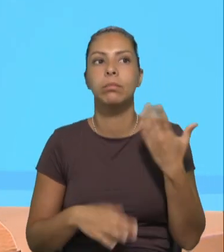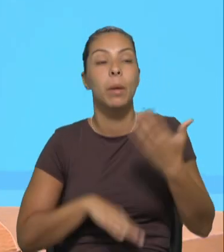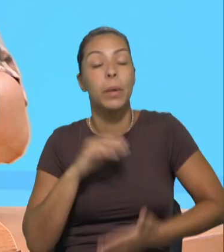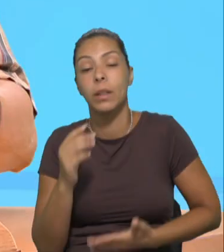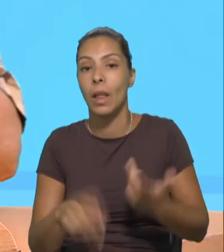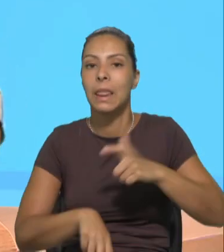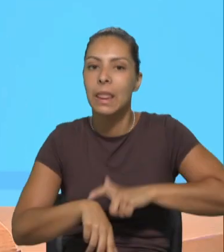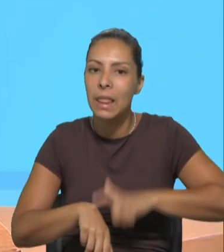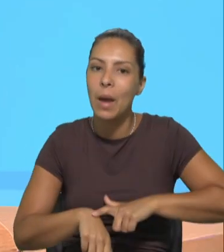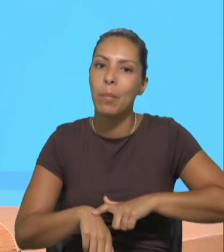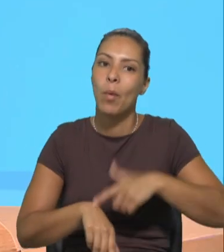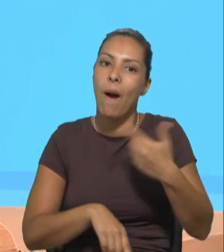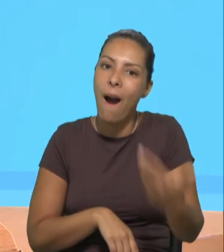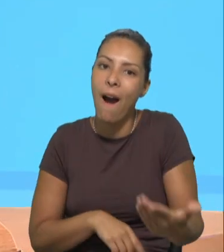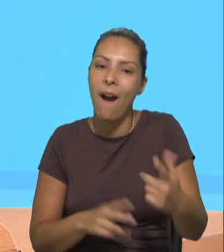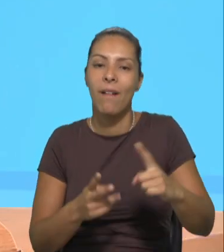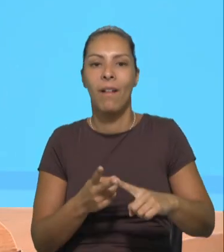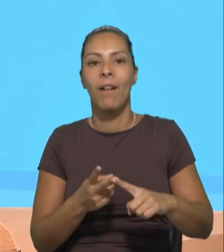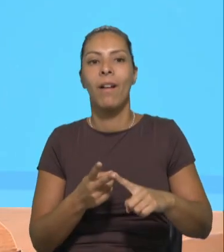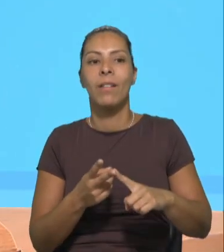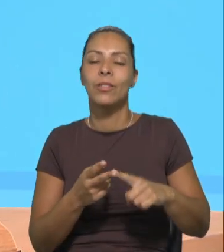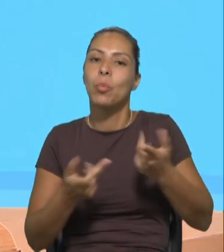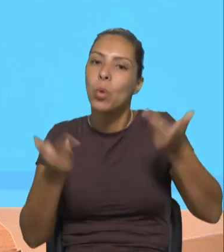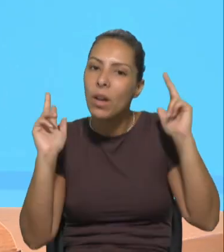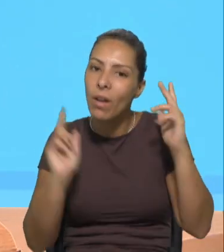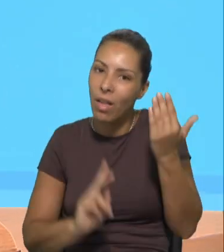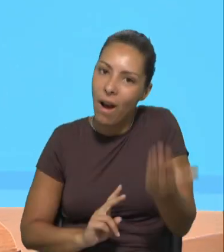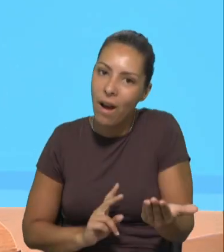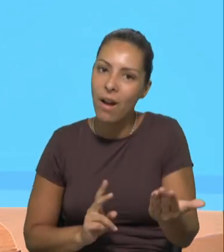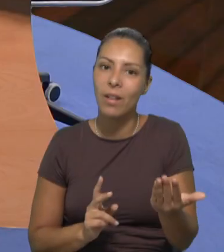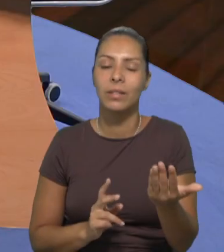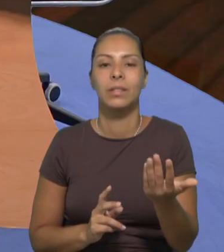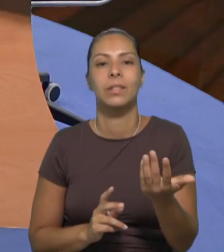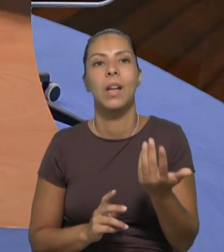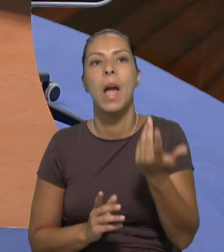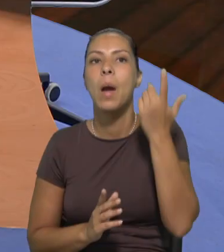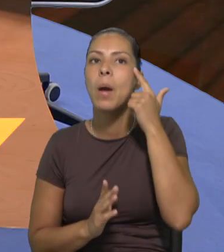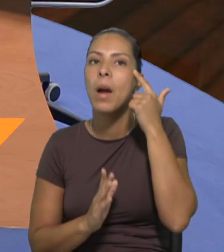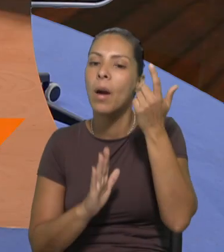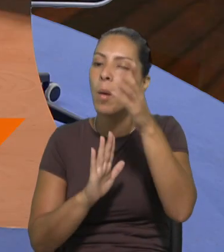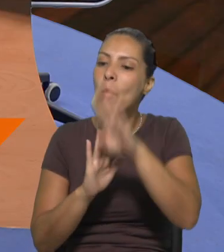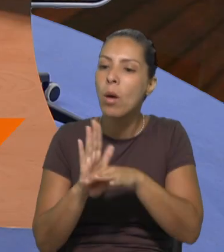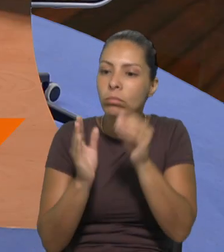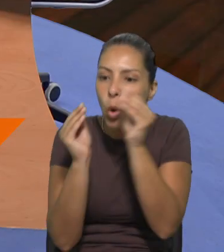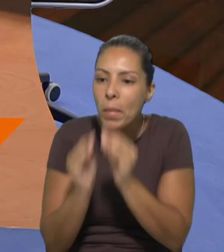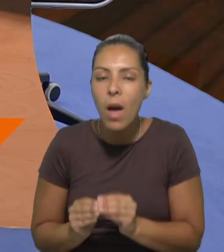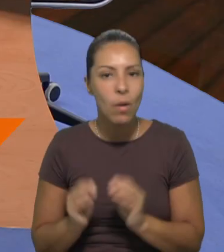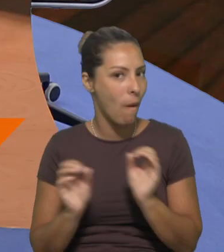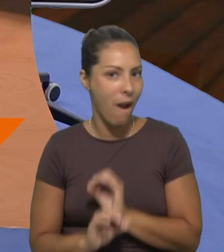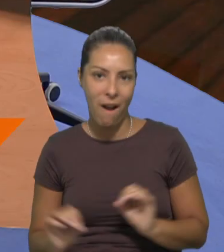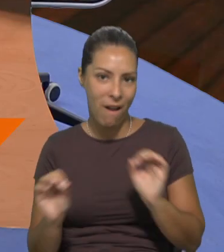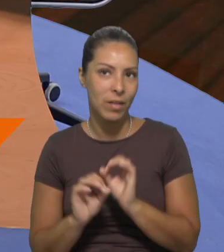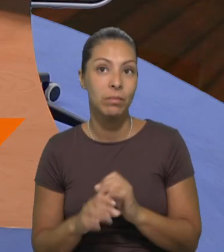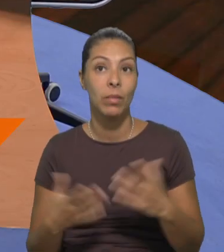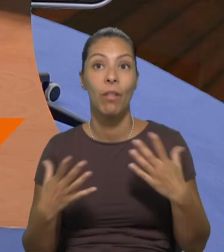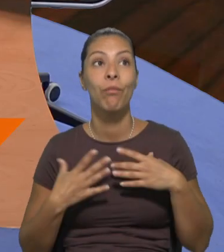tempo, surge a oportunidade, surge a disponibilidade para partilhar isso, e a vida vai se construindo. Não está programado, mas acontece. Acontece. E a vida... Sim, porque as férias também não